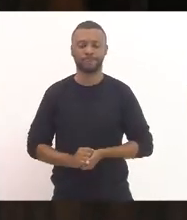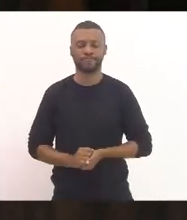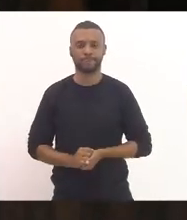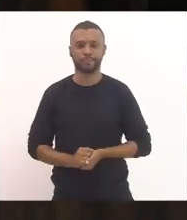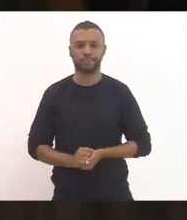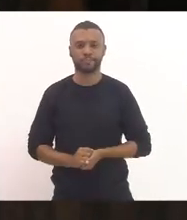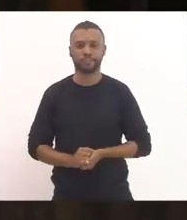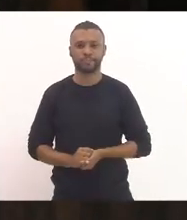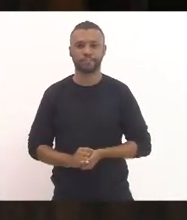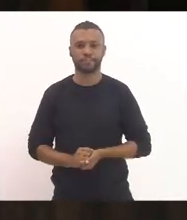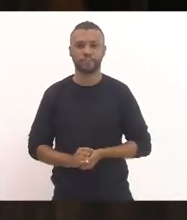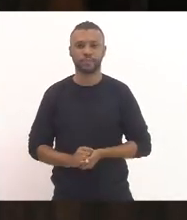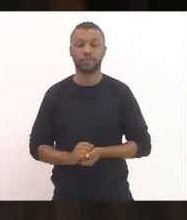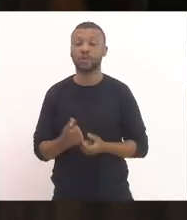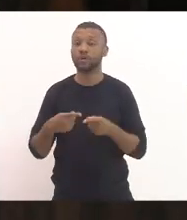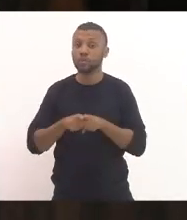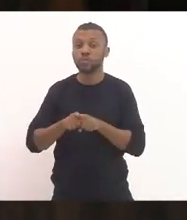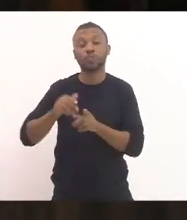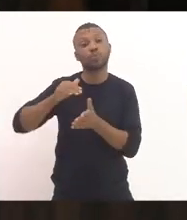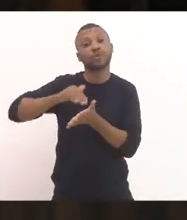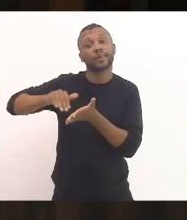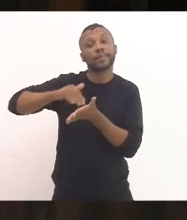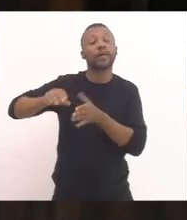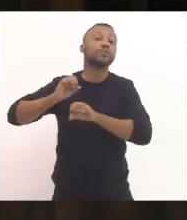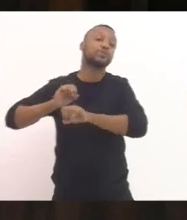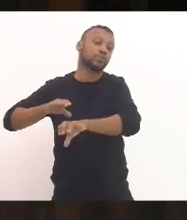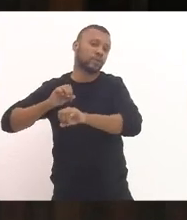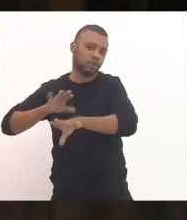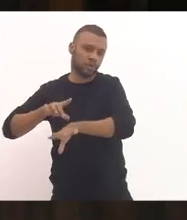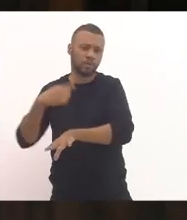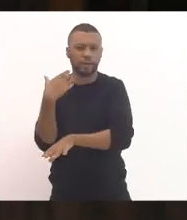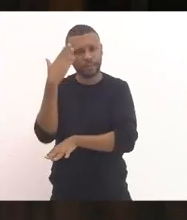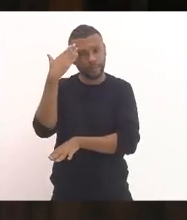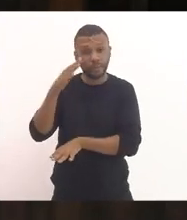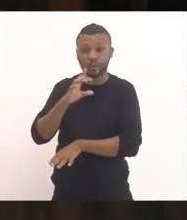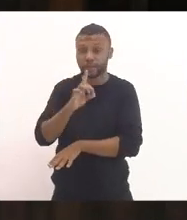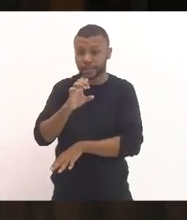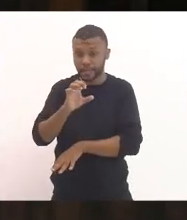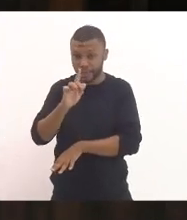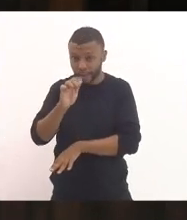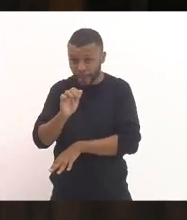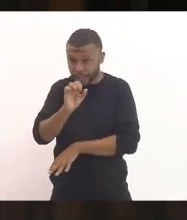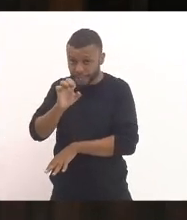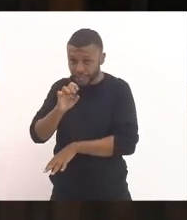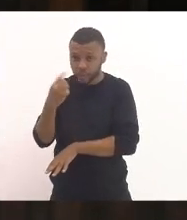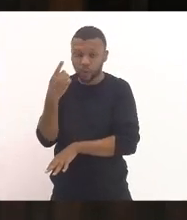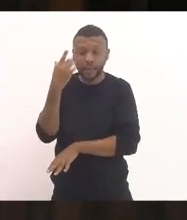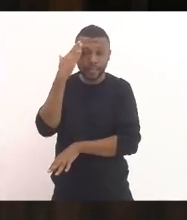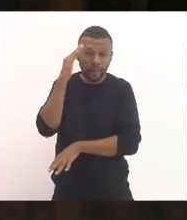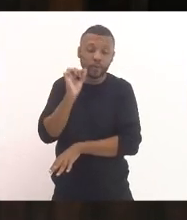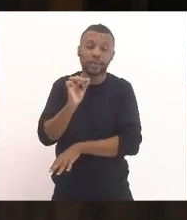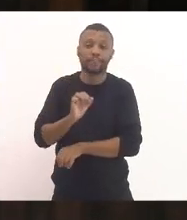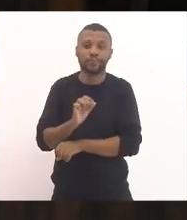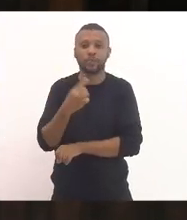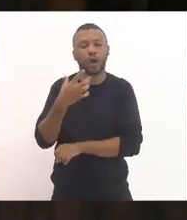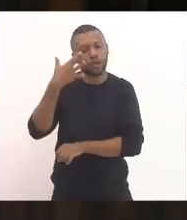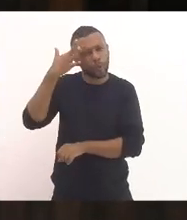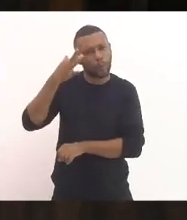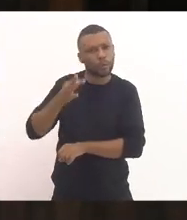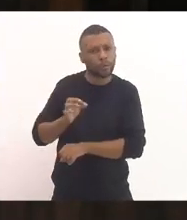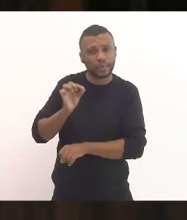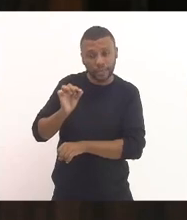Salema fazer uma audiência com secretário de educação a gente sabe que o degase por mais que nós tenhamos a